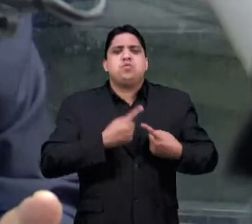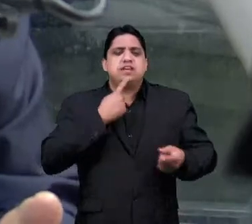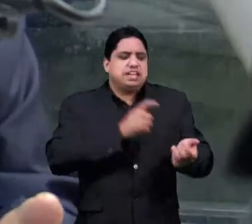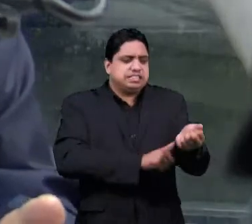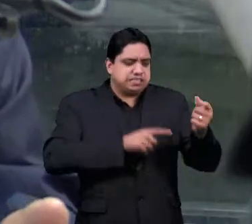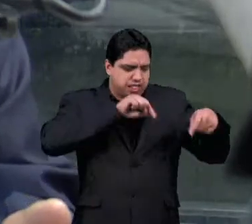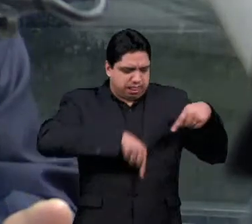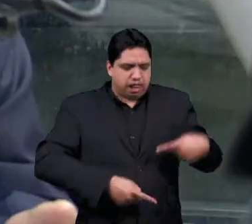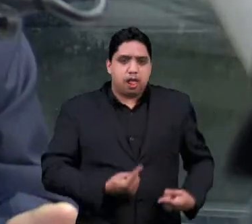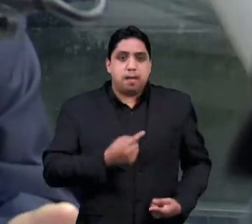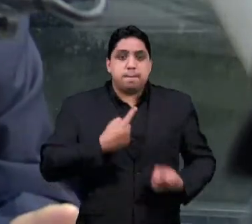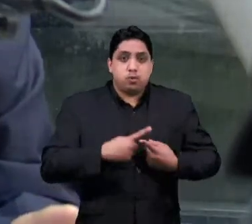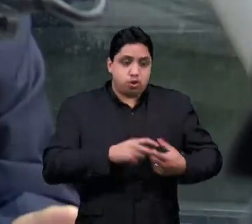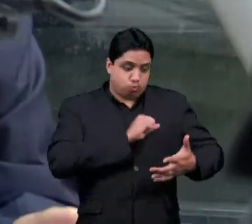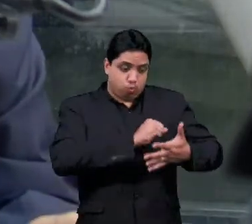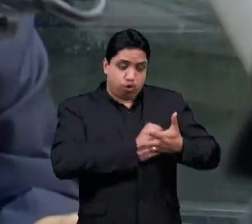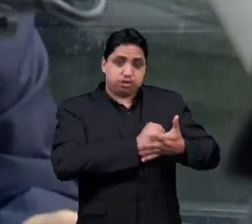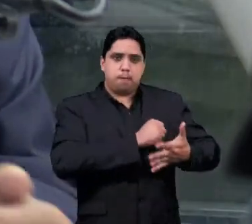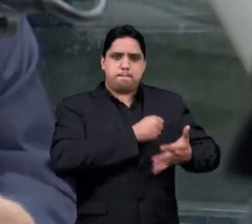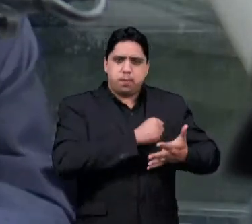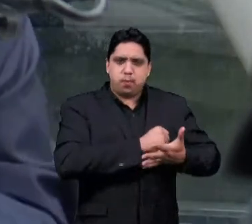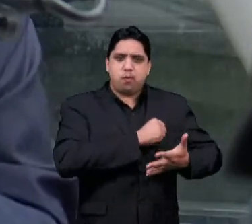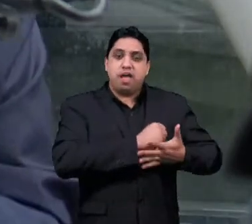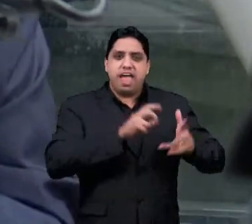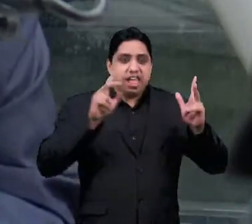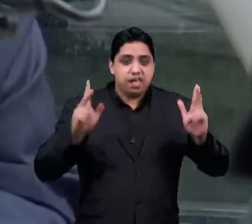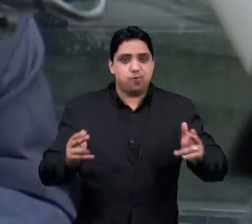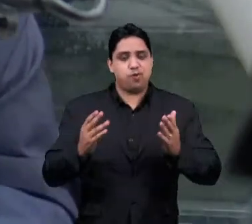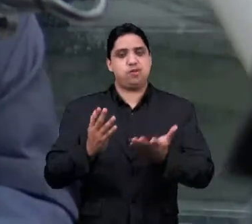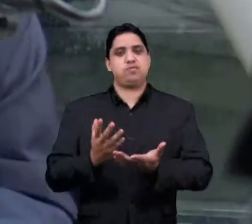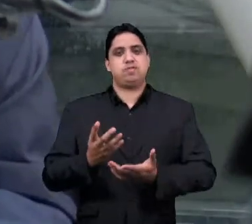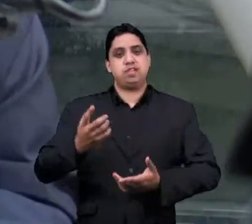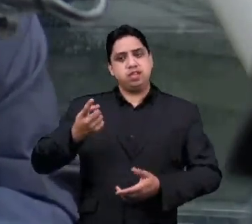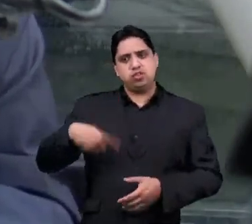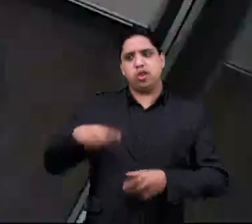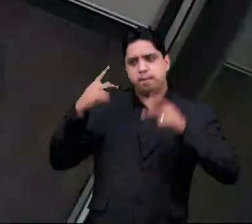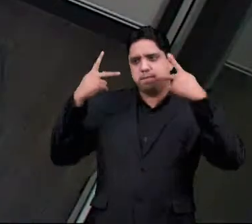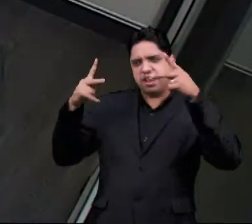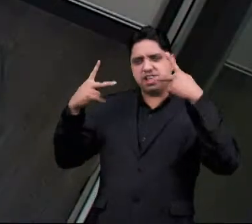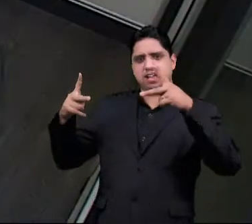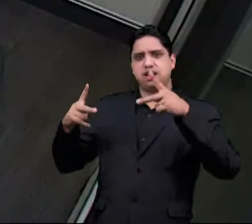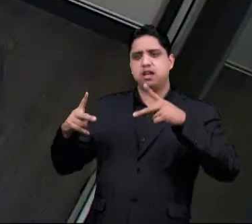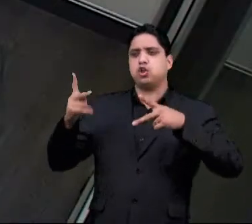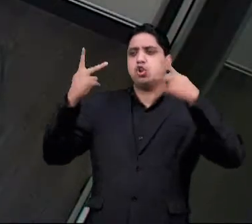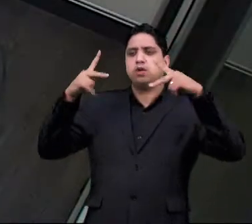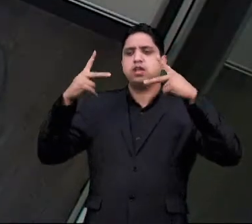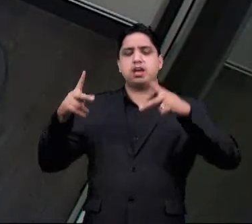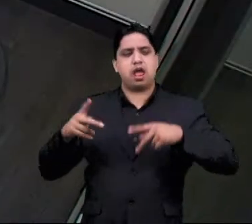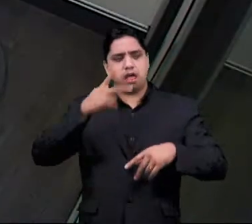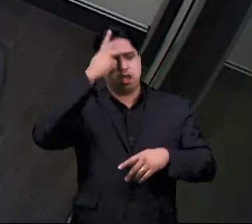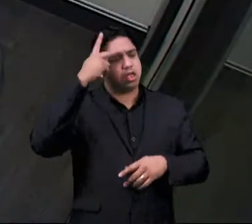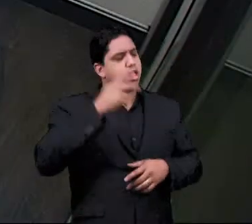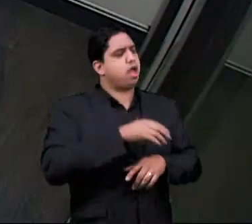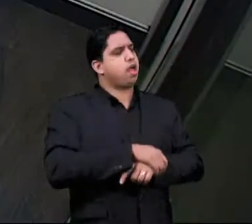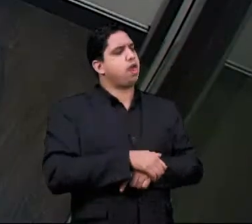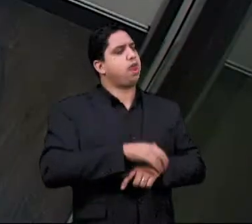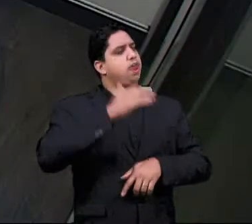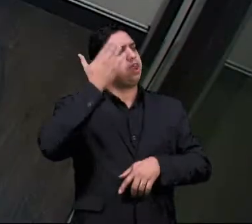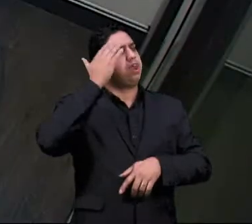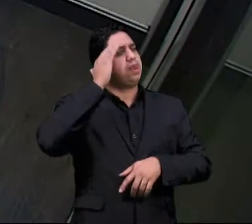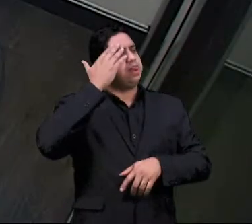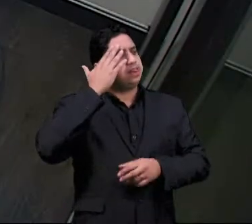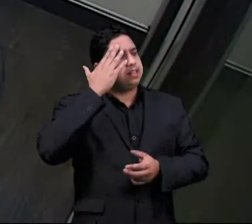palavra e o irmão ali tem uma experiência com a palavra que ele entregou e devolve com uma